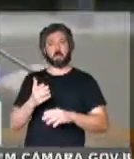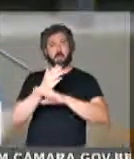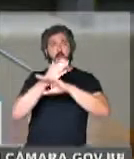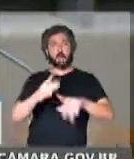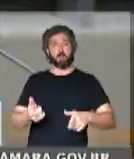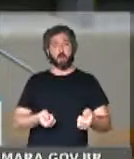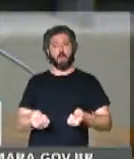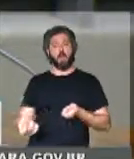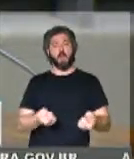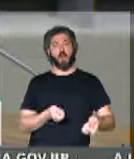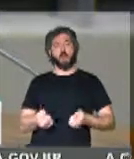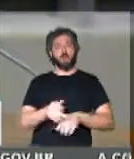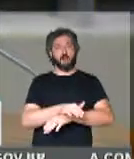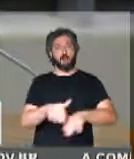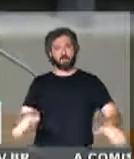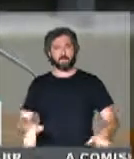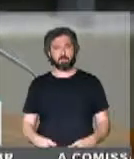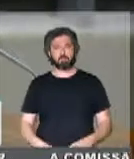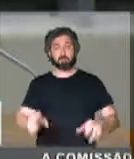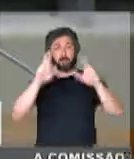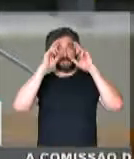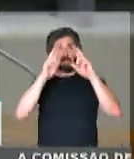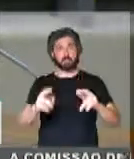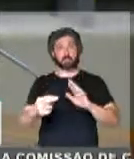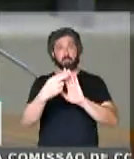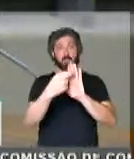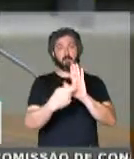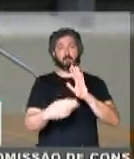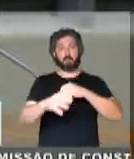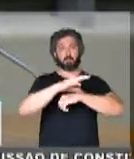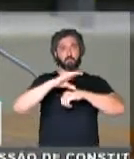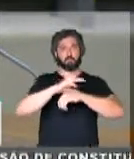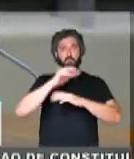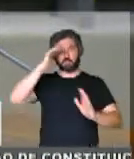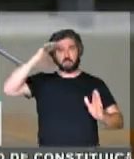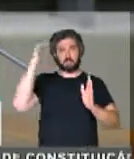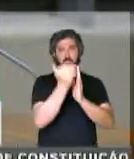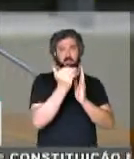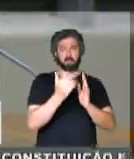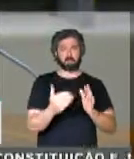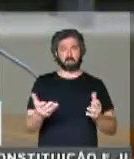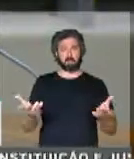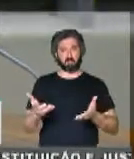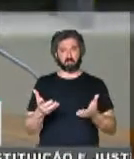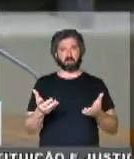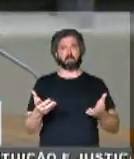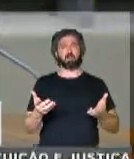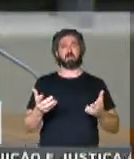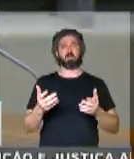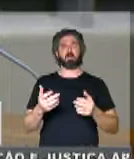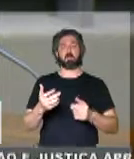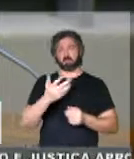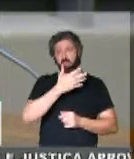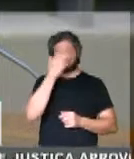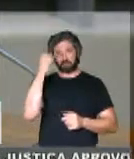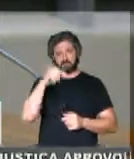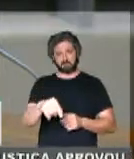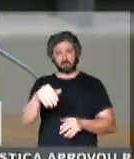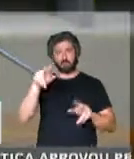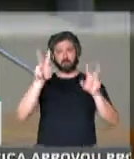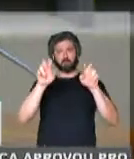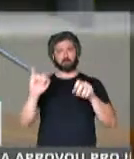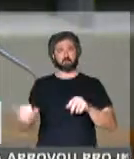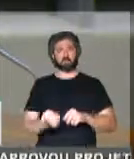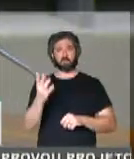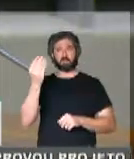com o toma lá da cá, de respeitar as regras constitucionais, passe em branco da votação de um tema